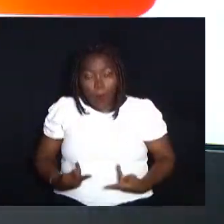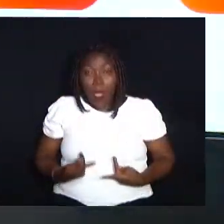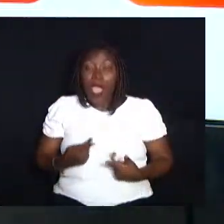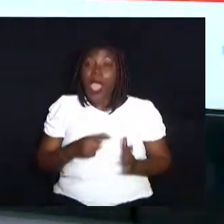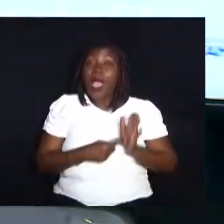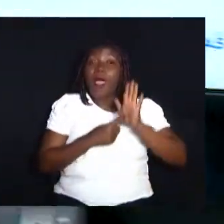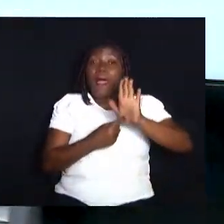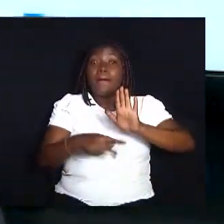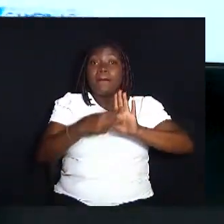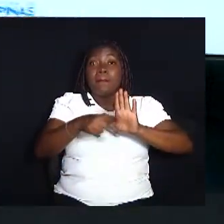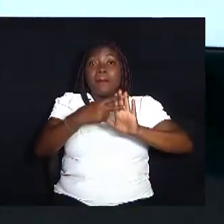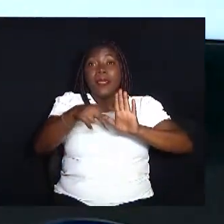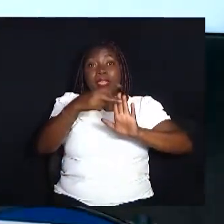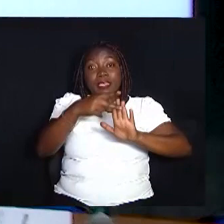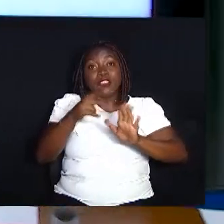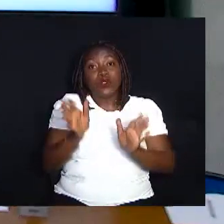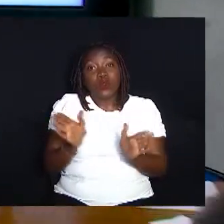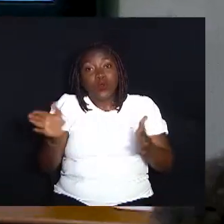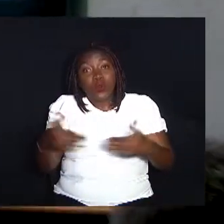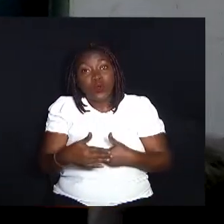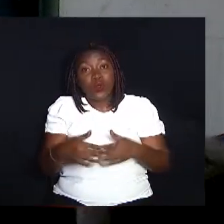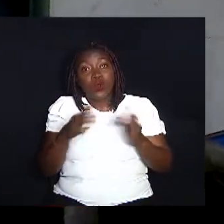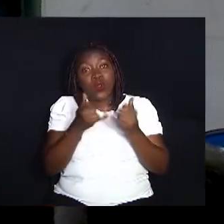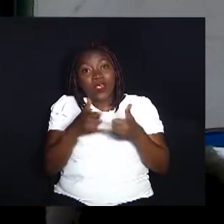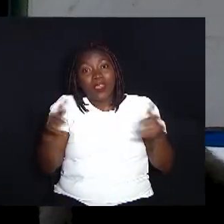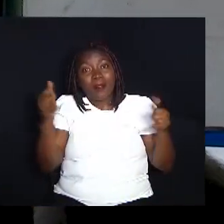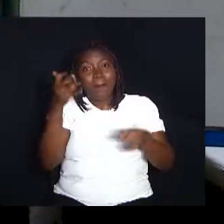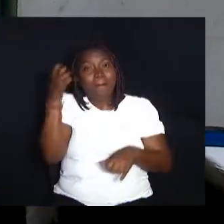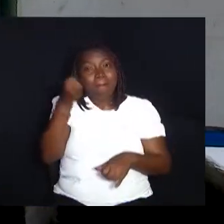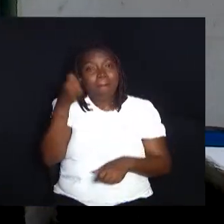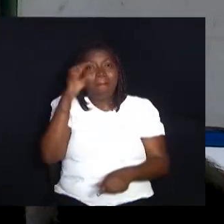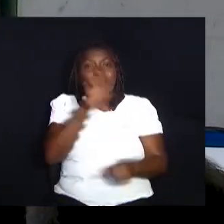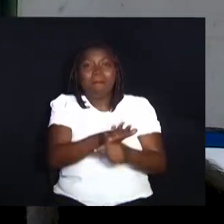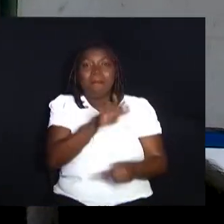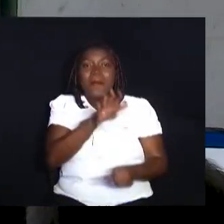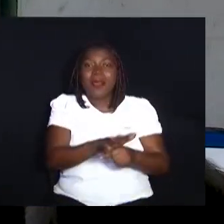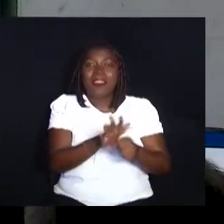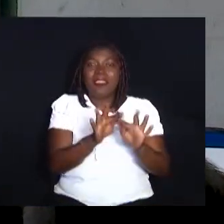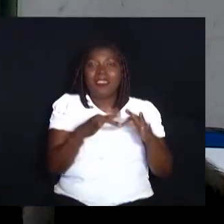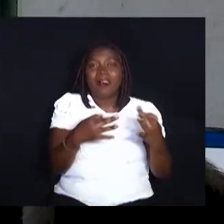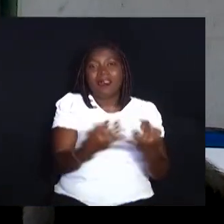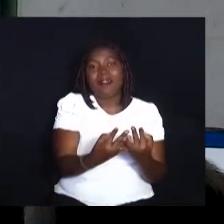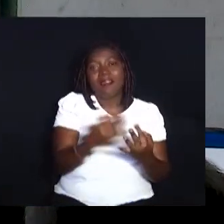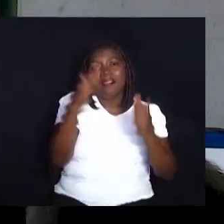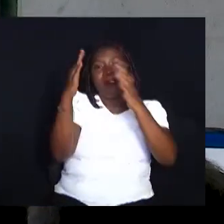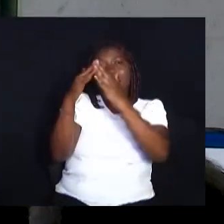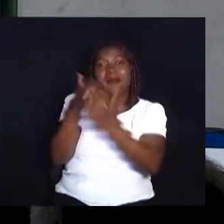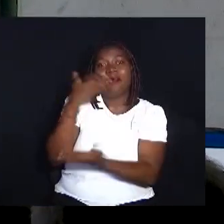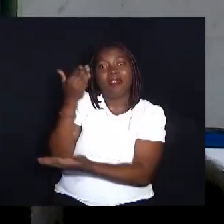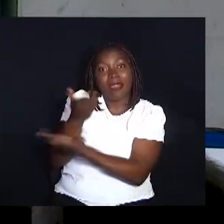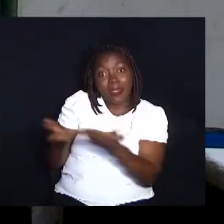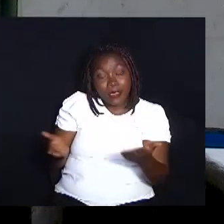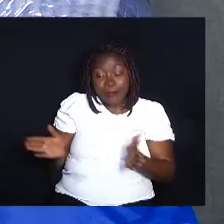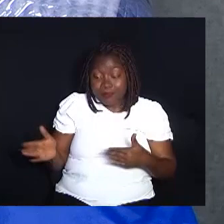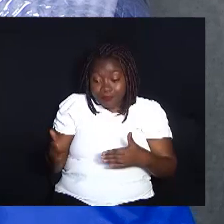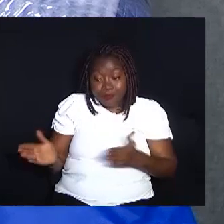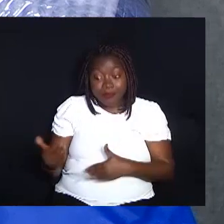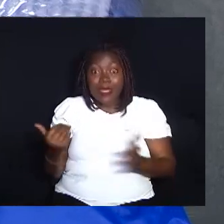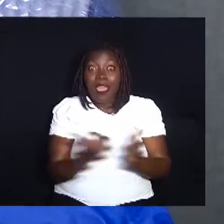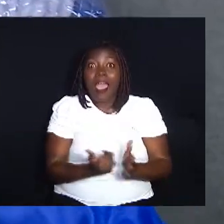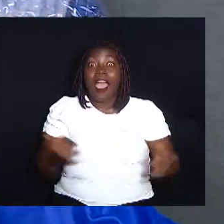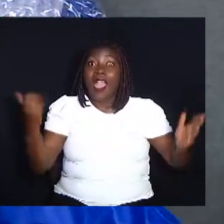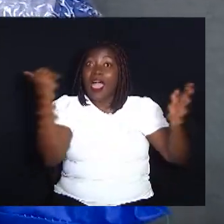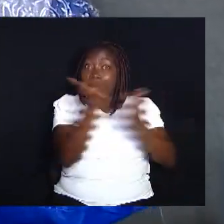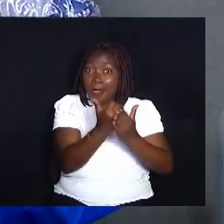deficiência e direitos humanos apresentou o projeto do kit de linha branca para Famílias desabrigadas o